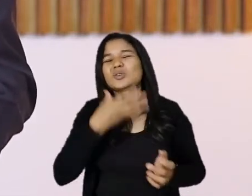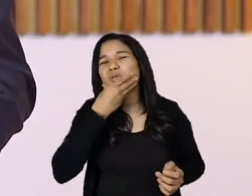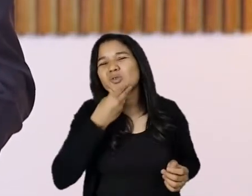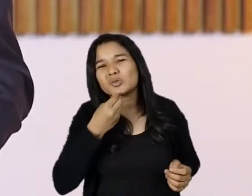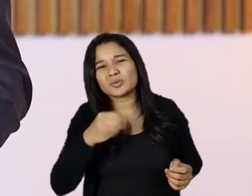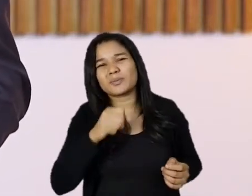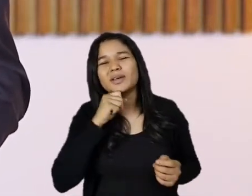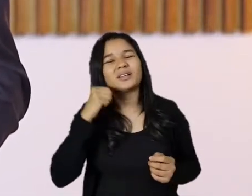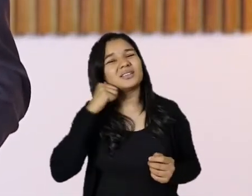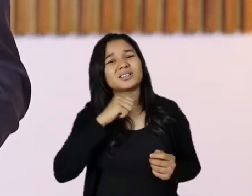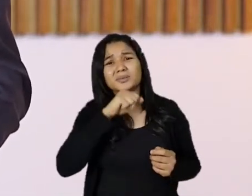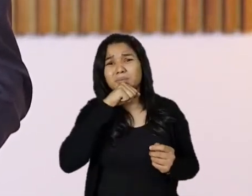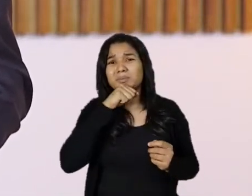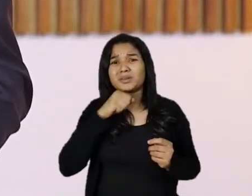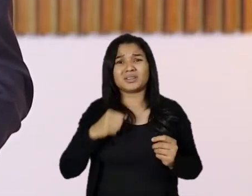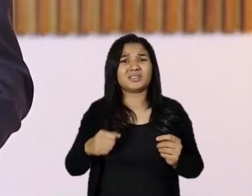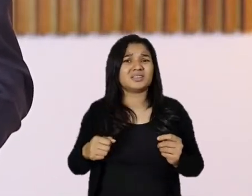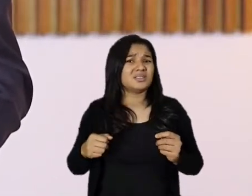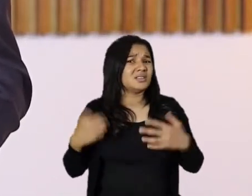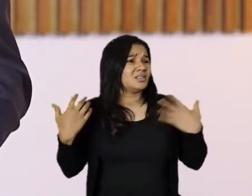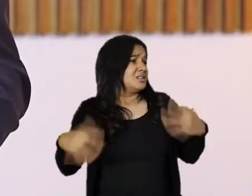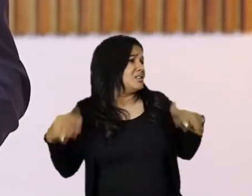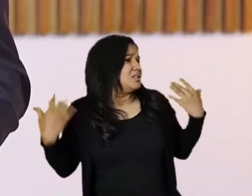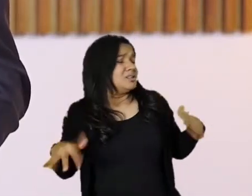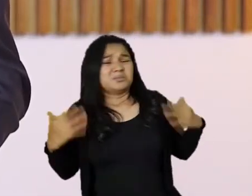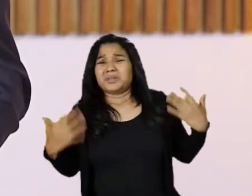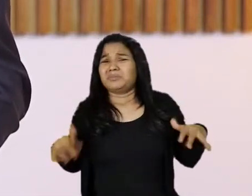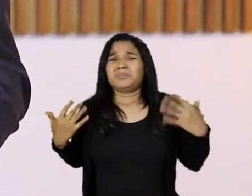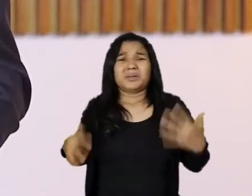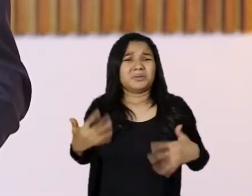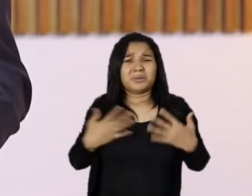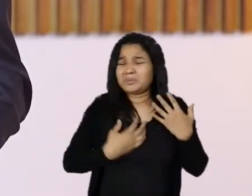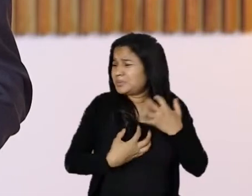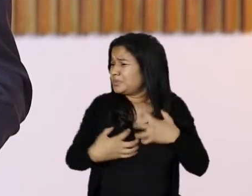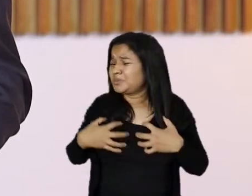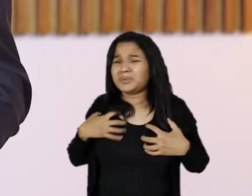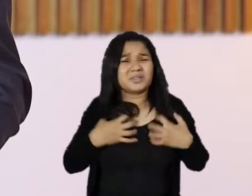totalmente desesperados. Alguns gritavam, Noé, abre a